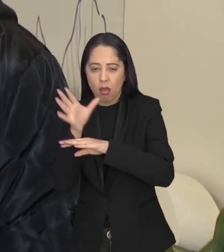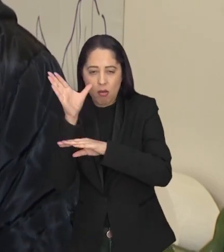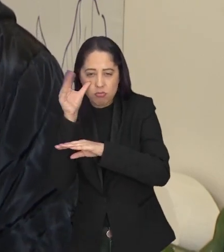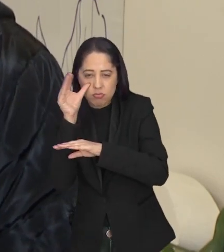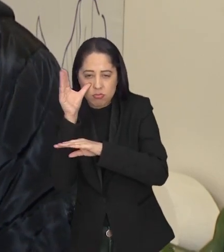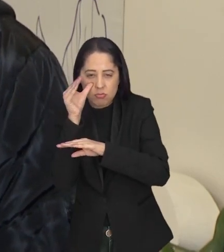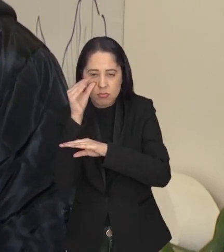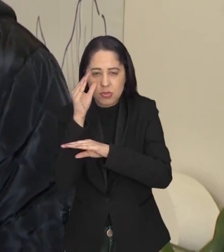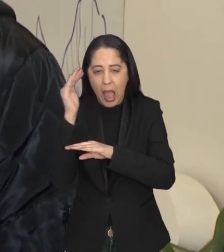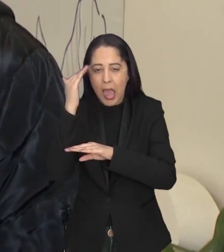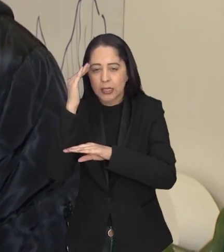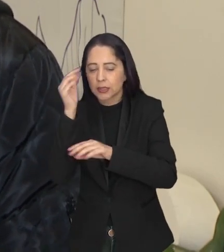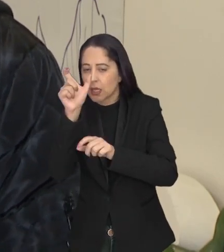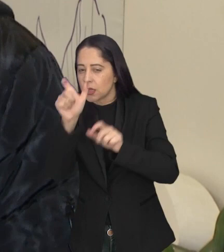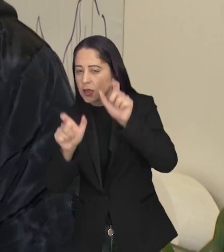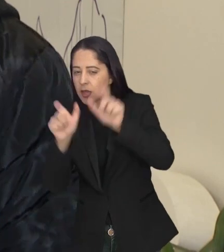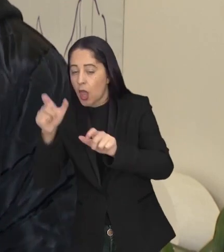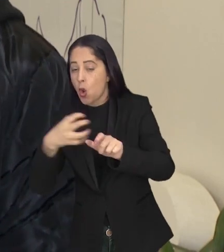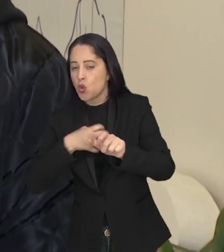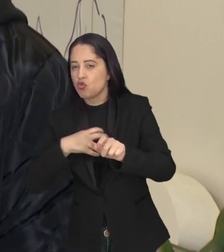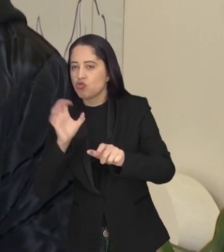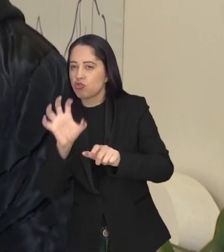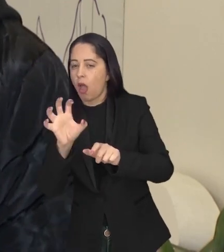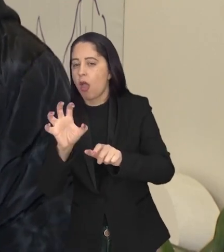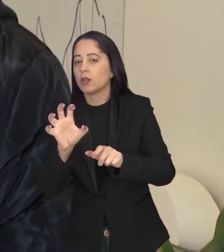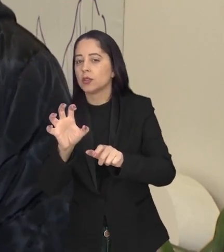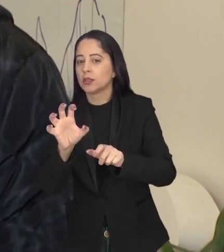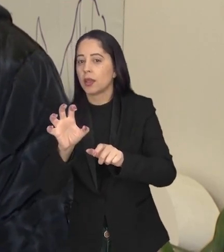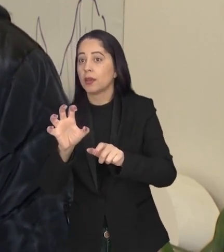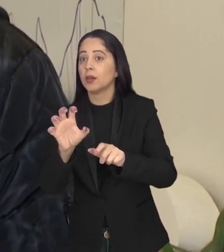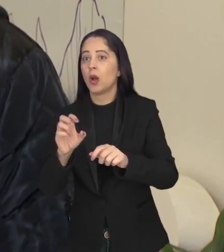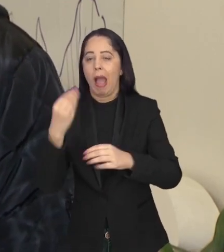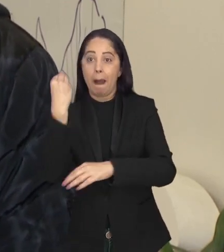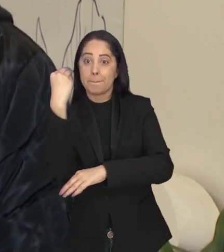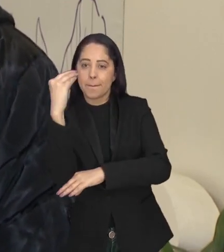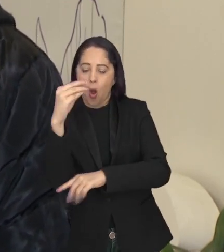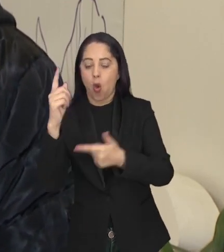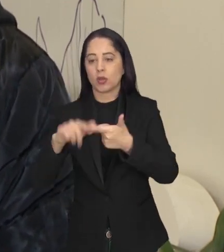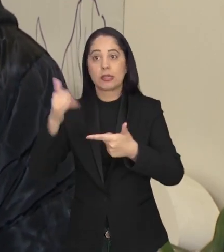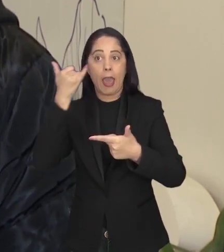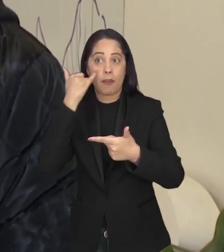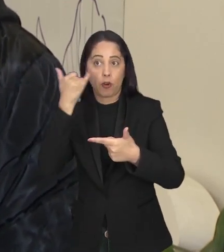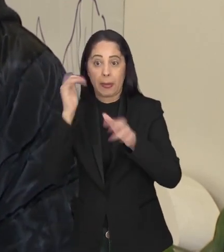na sua rede, ele vai começar a entender o seu comportamento e o comportamento da rede. O